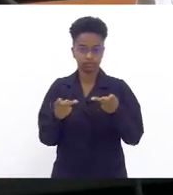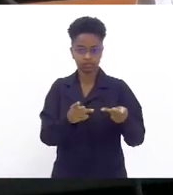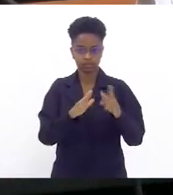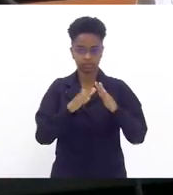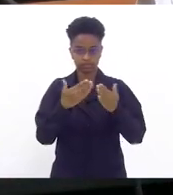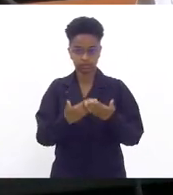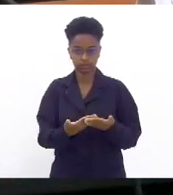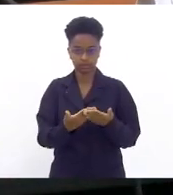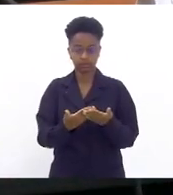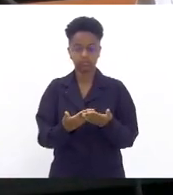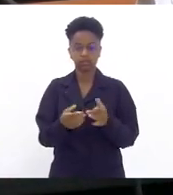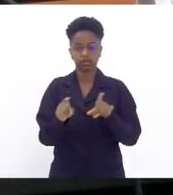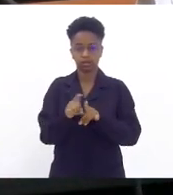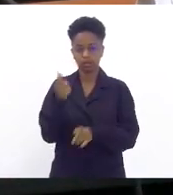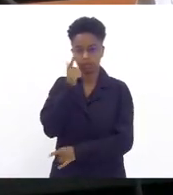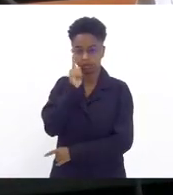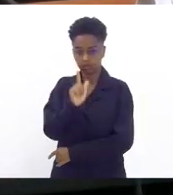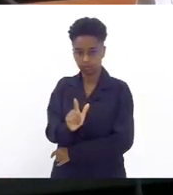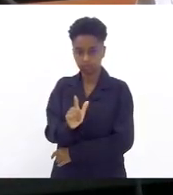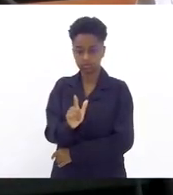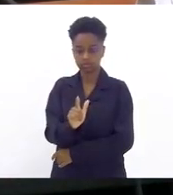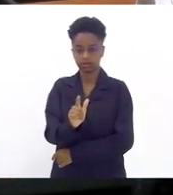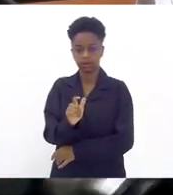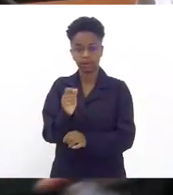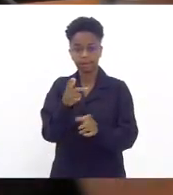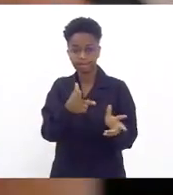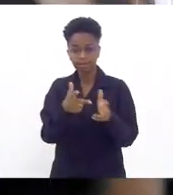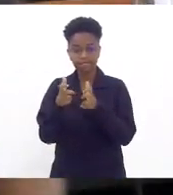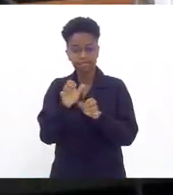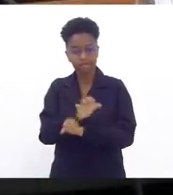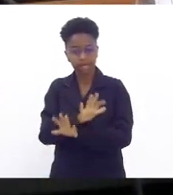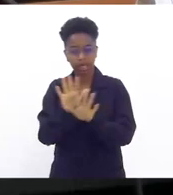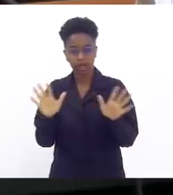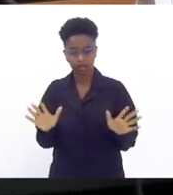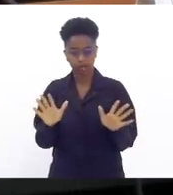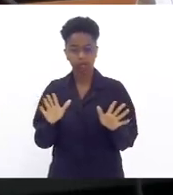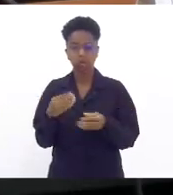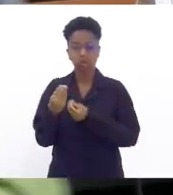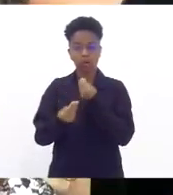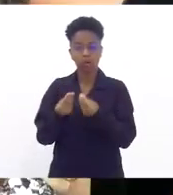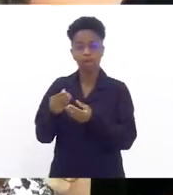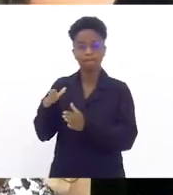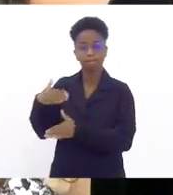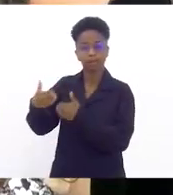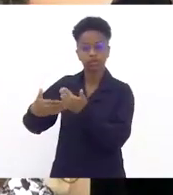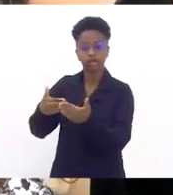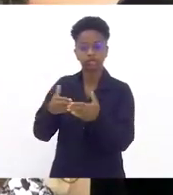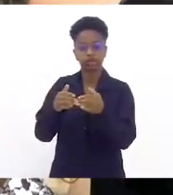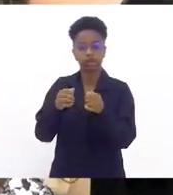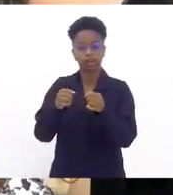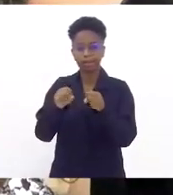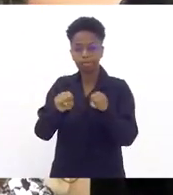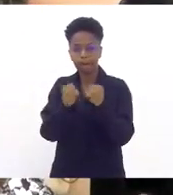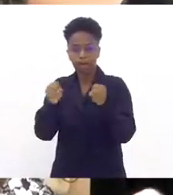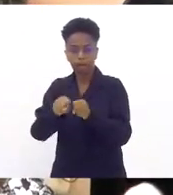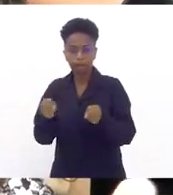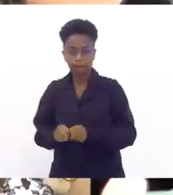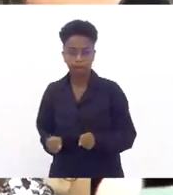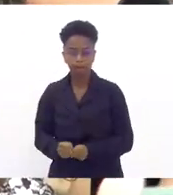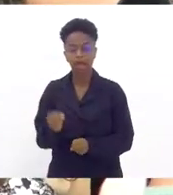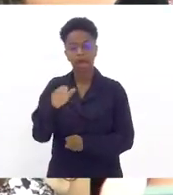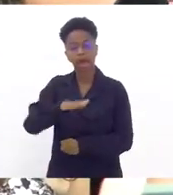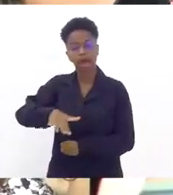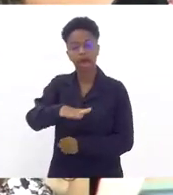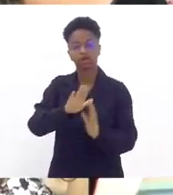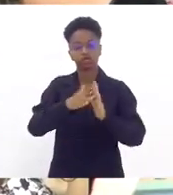Conseguimos ver de maneira muito clara o processo de deteriorização do espaço físico da